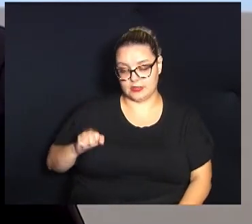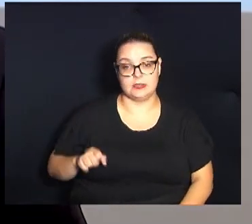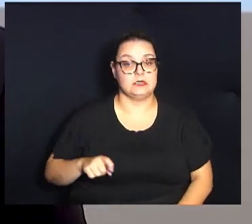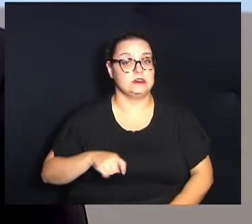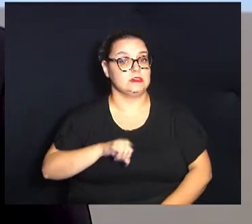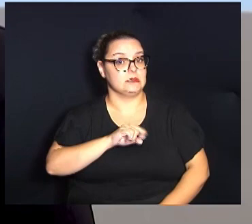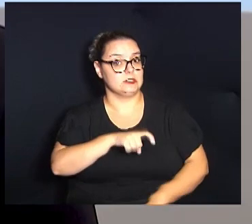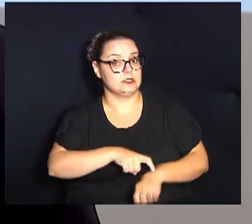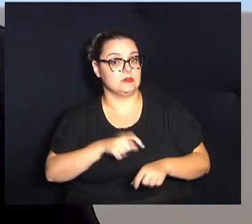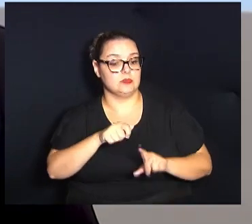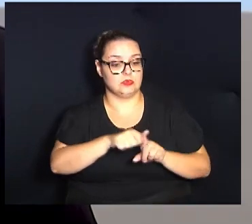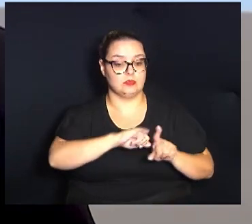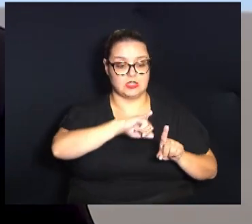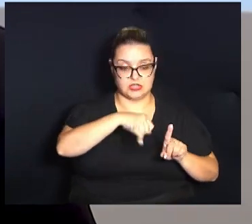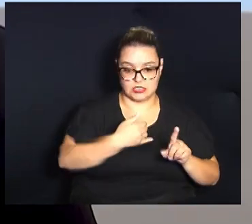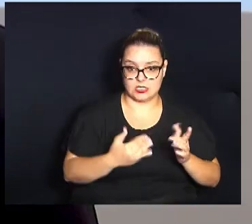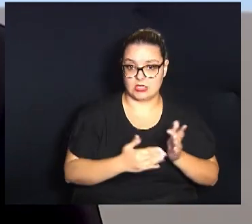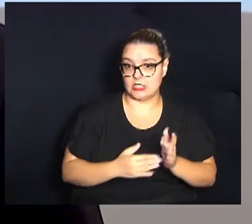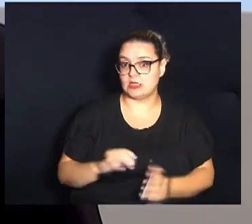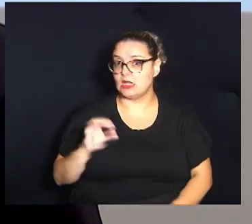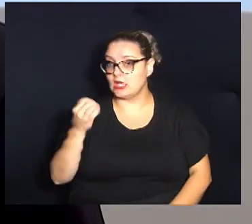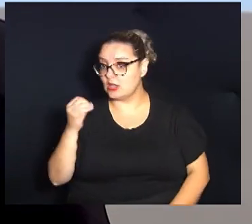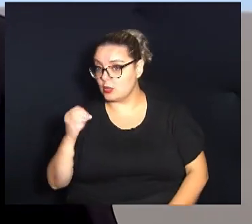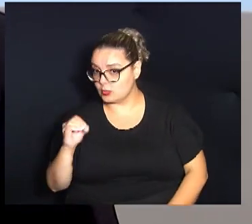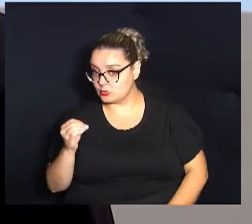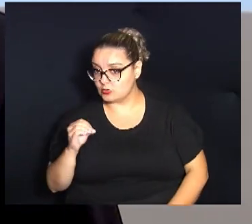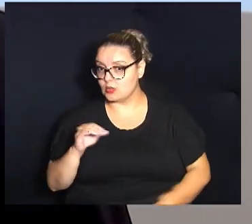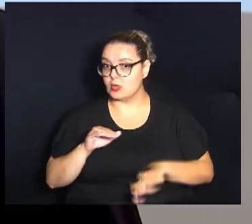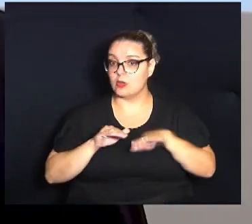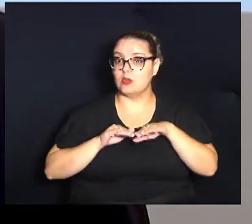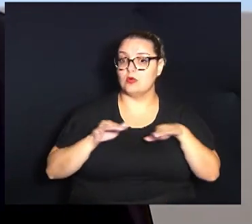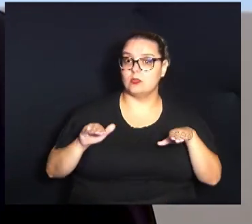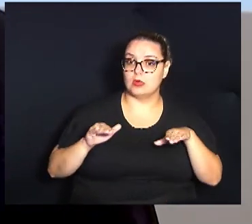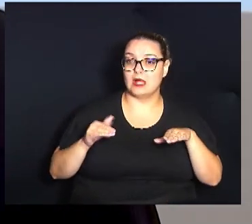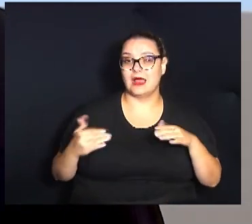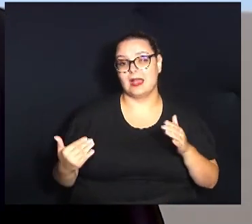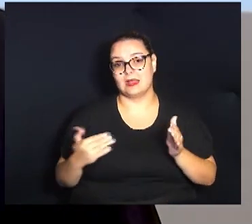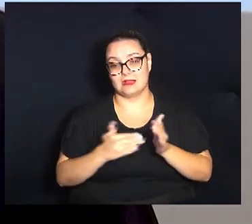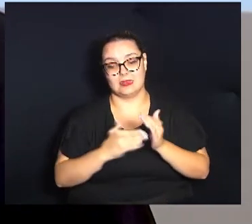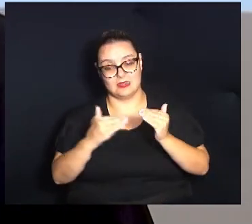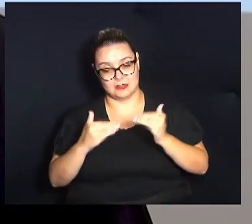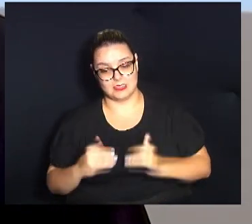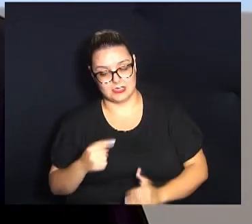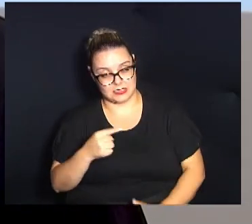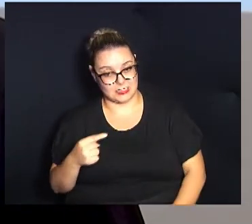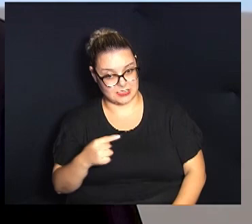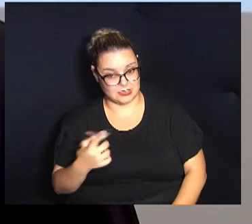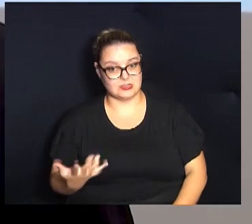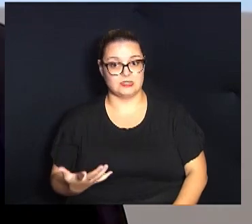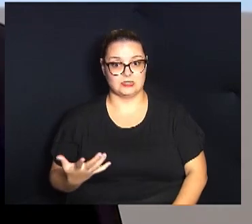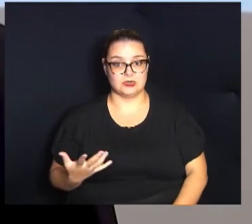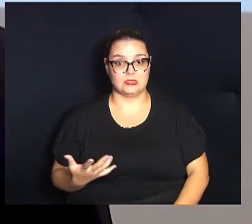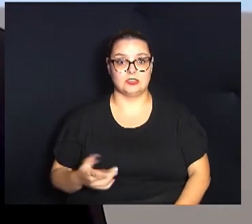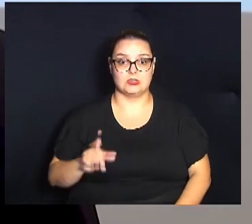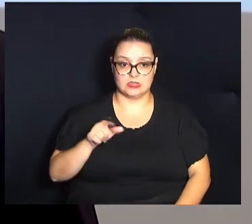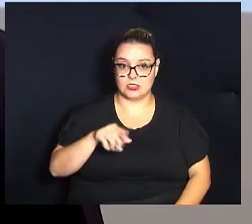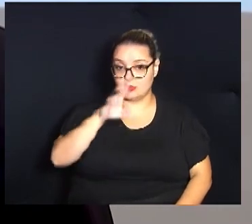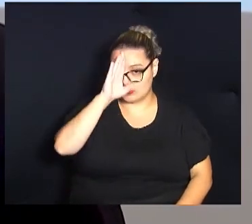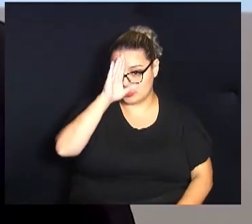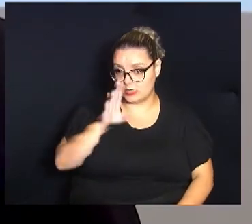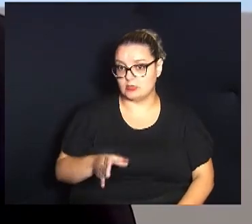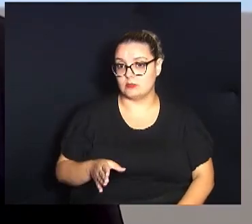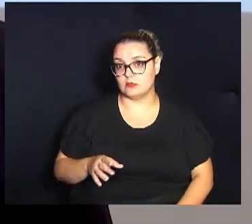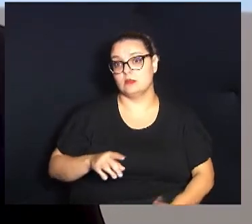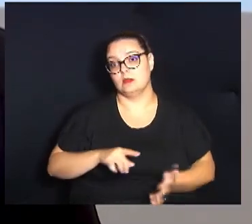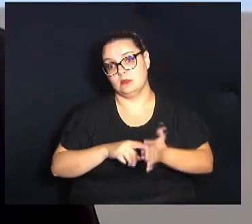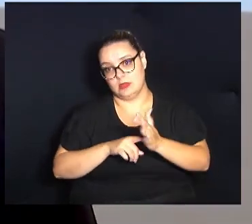de janeiro a outubro ficou estável para negativo a exportação e o carro-chefe é